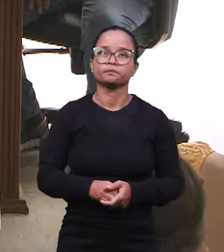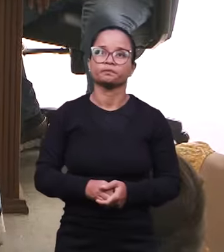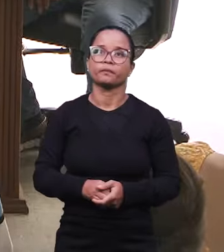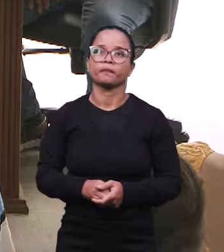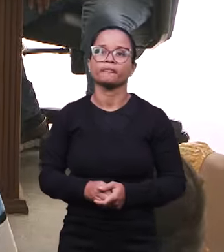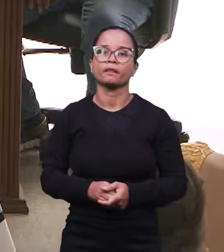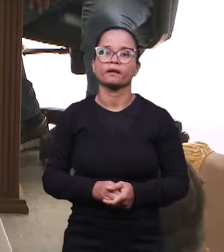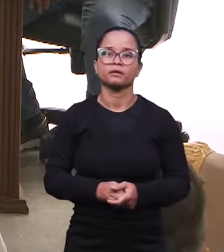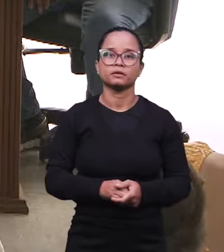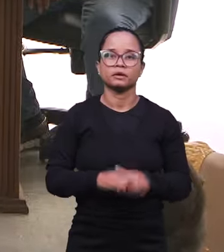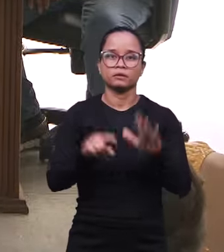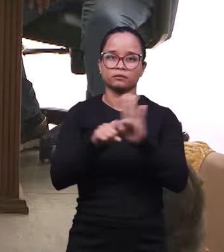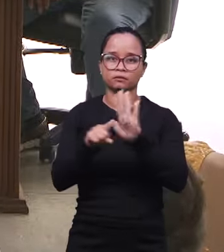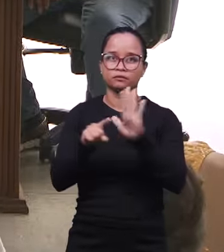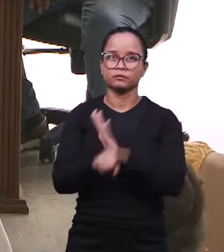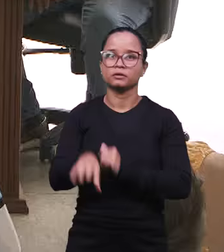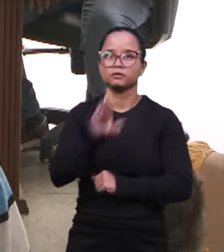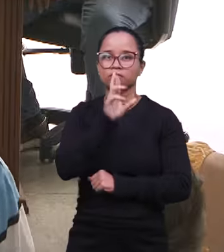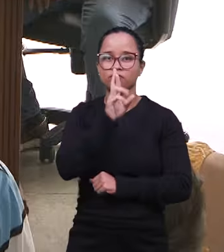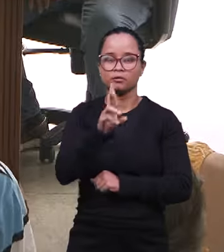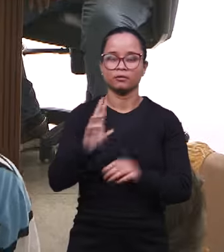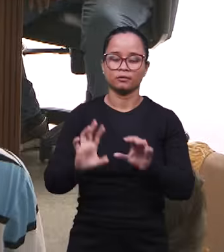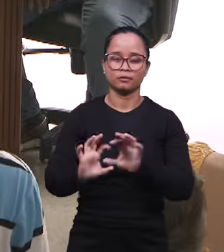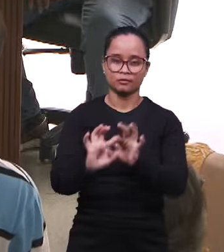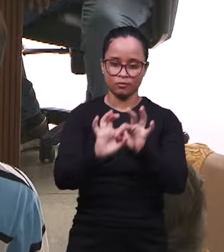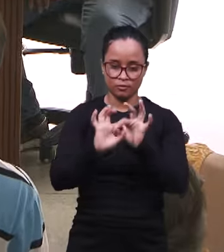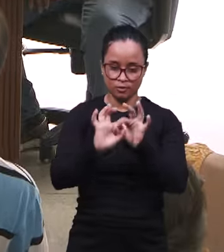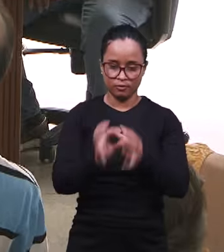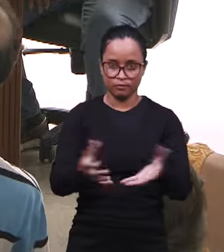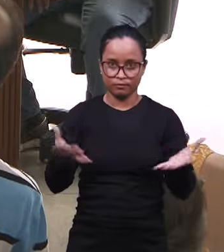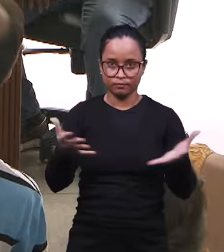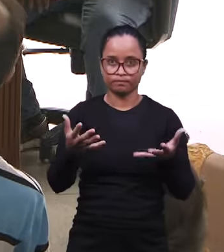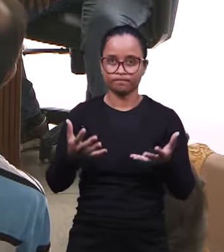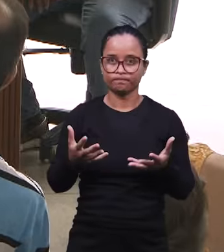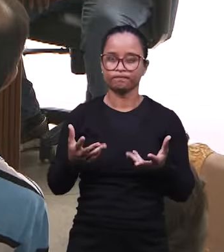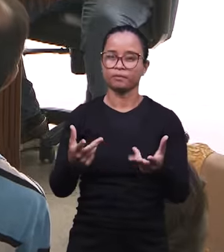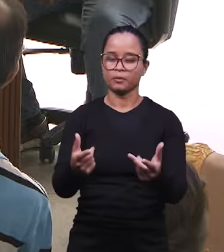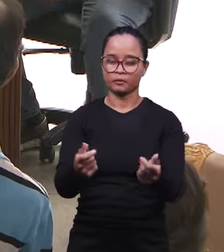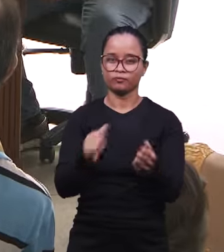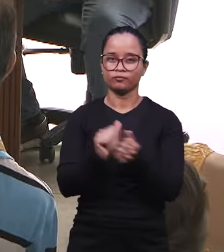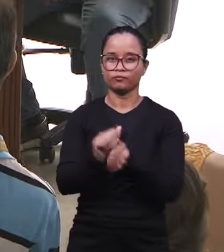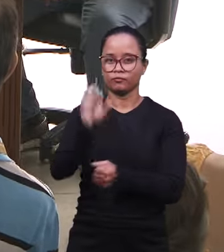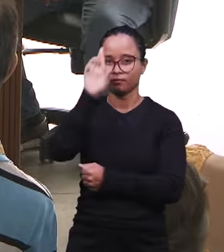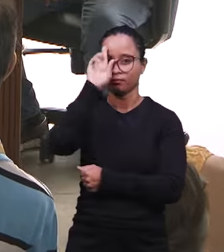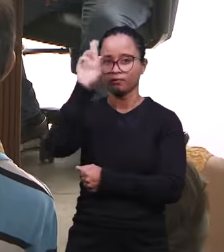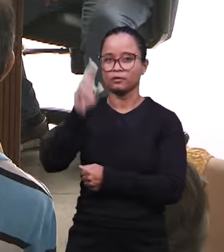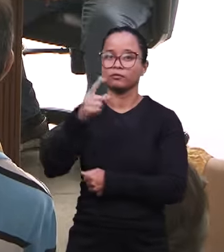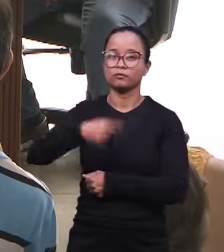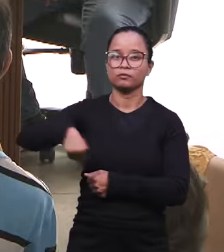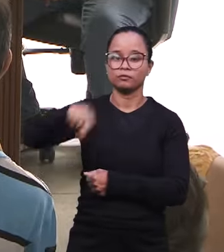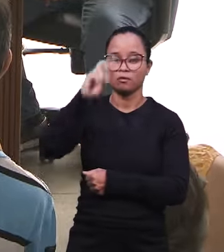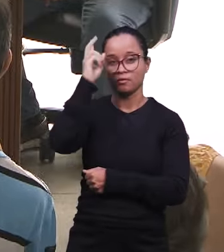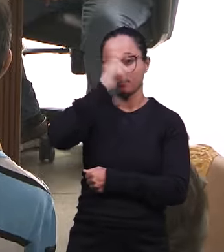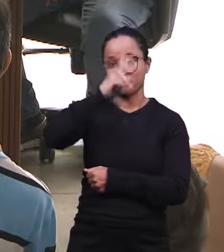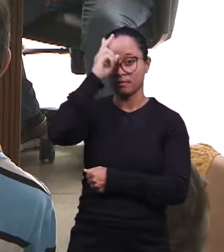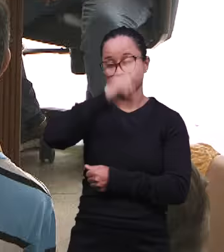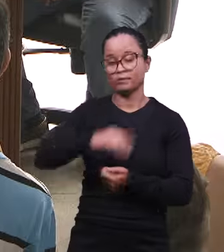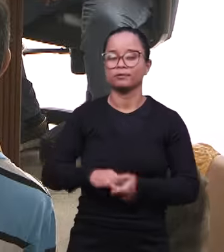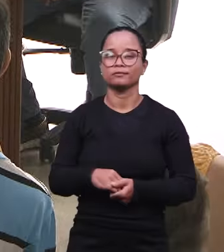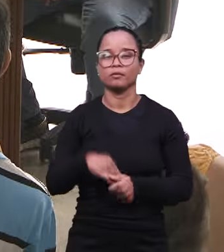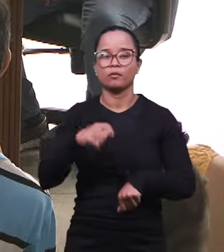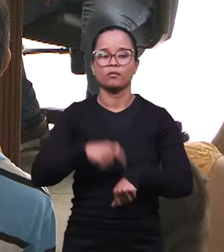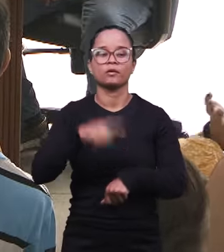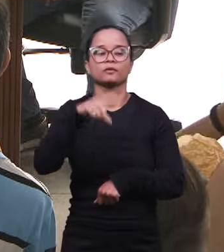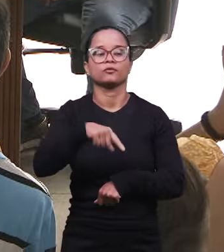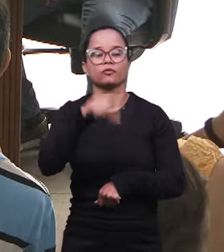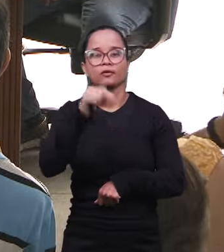E as perguntas serão respondidas. Essa comunhão que nós estamos aí, maravilhosa com o Senhor, lembrar a nossa